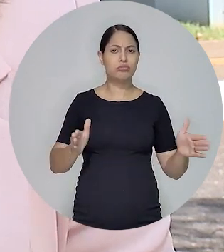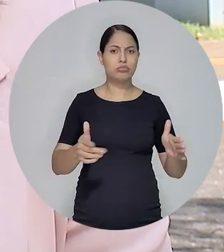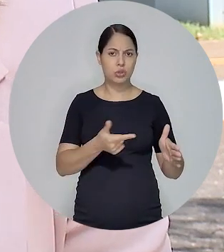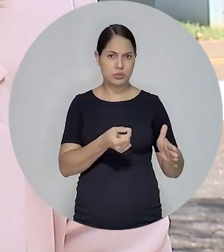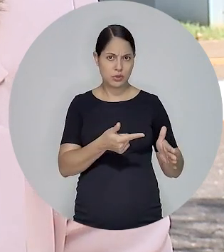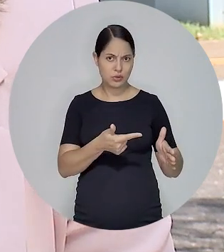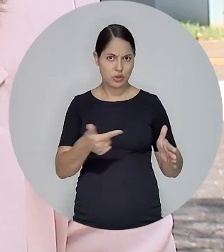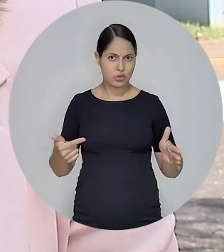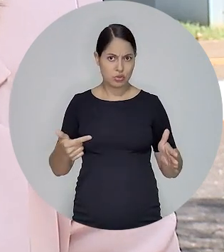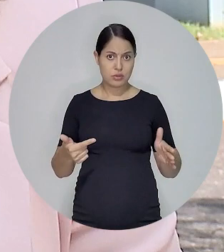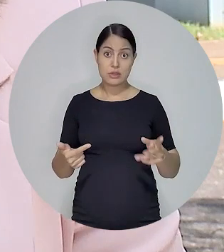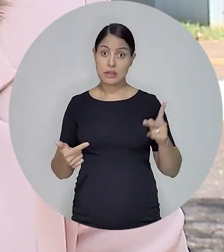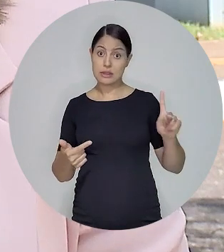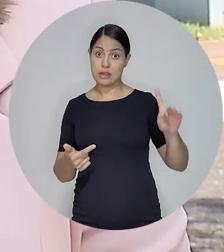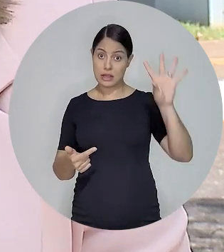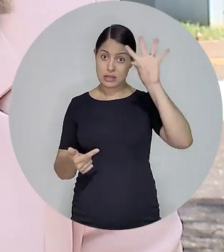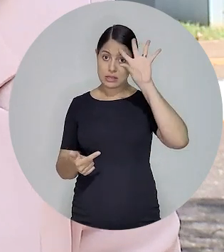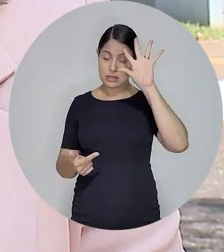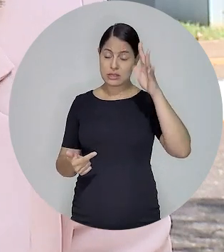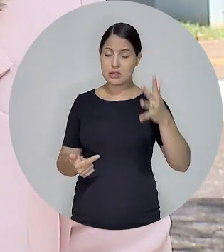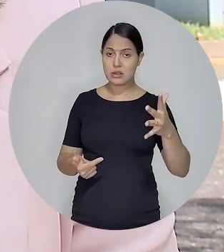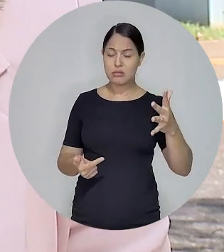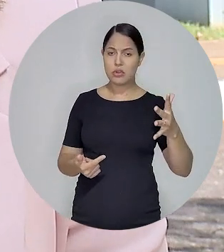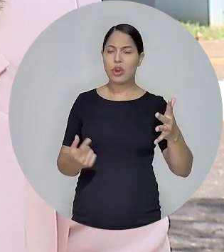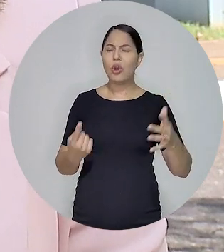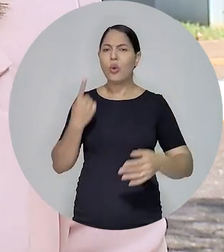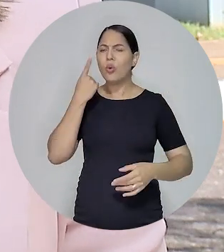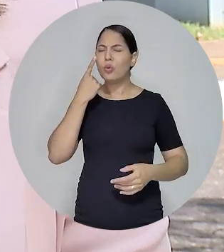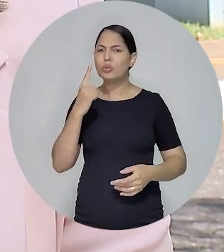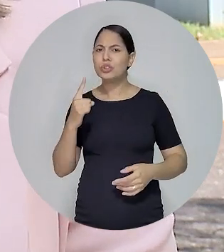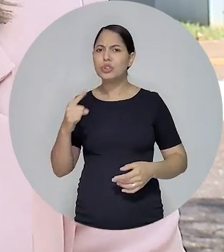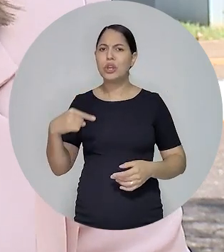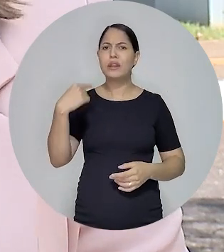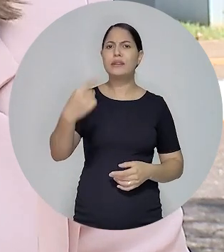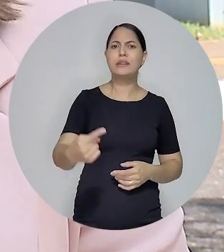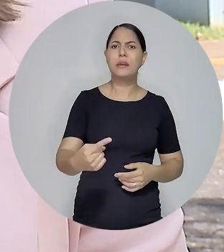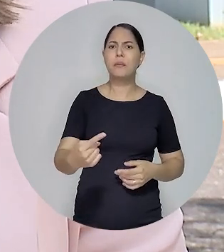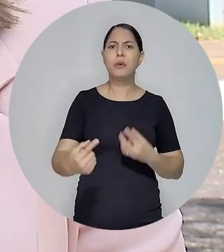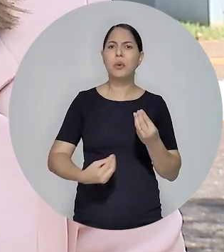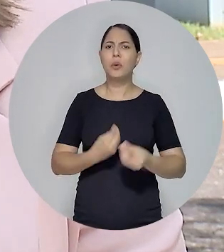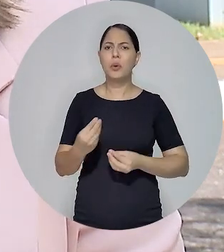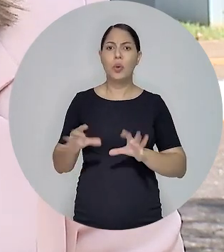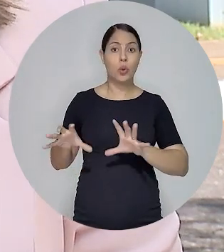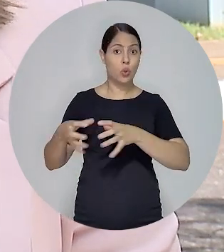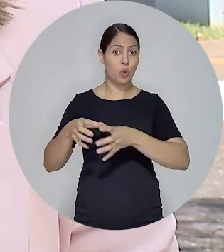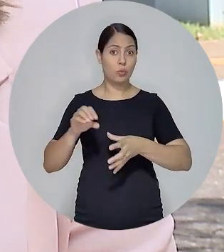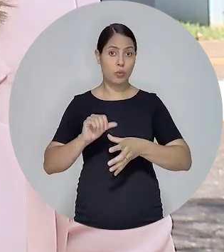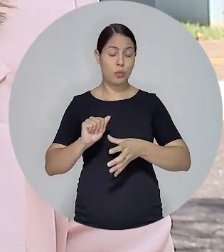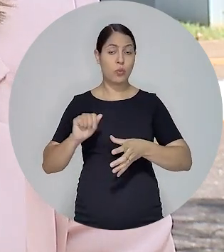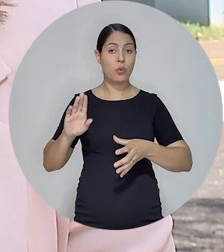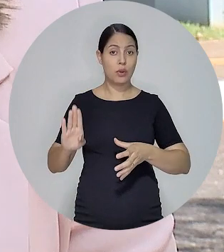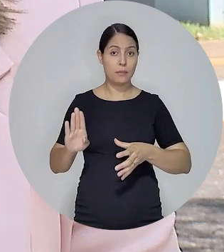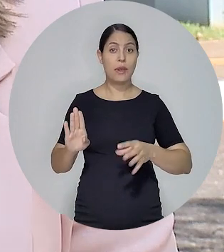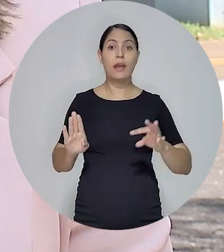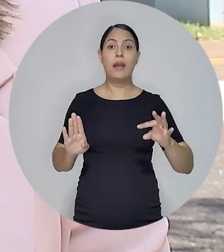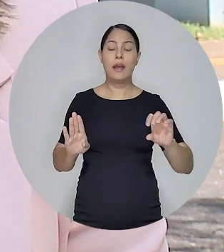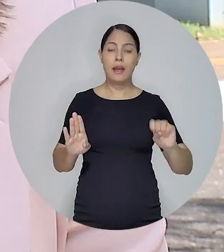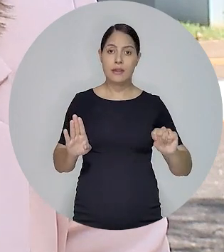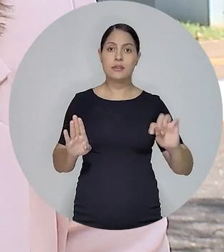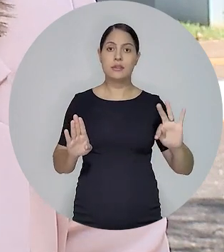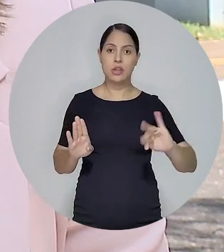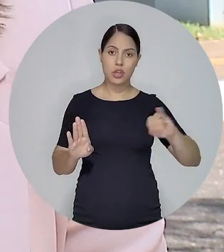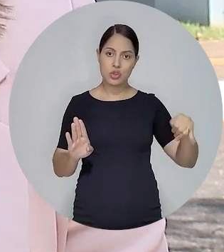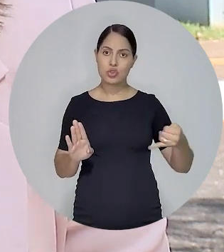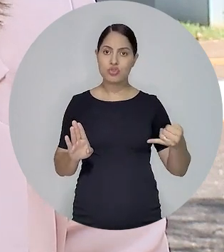ao exercício de 2022. A decisão é tomada um dia depois que uma comitiva da Ordem dos Advogados do Brasil foi